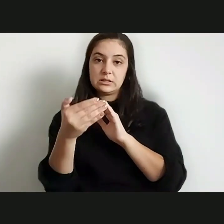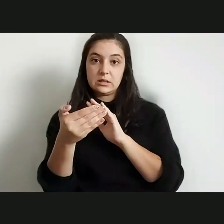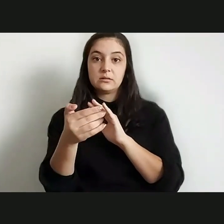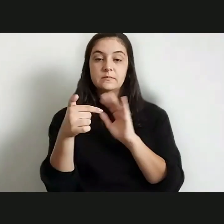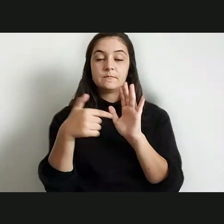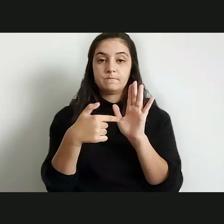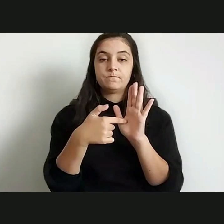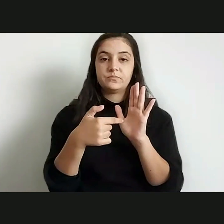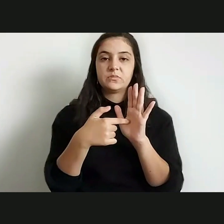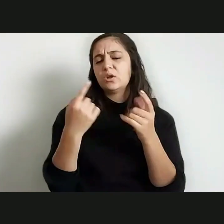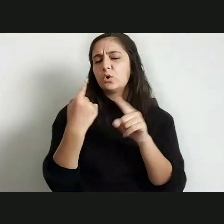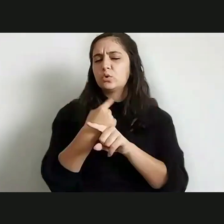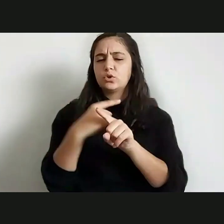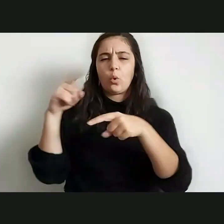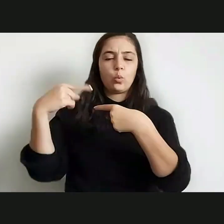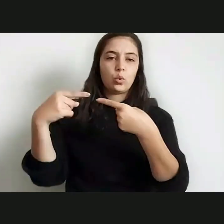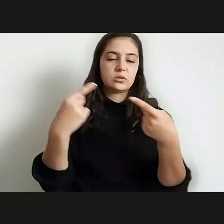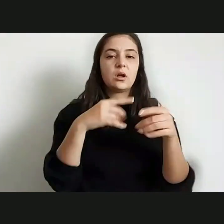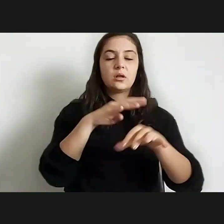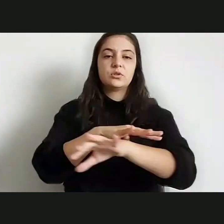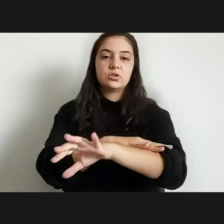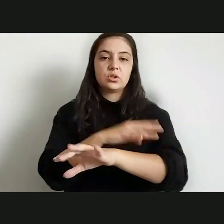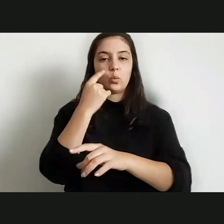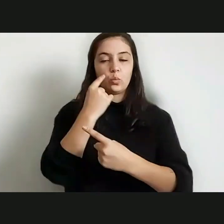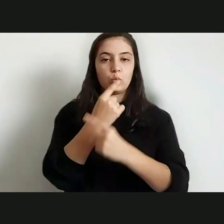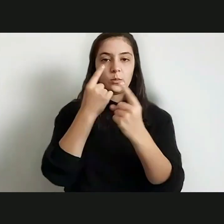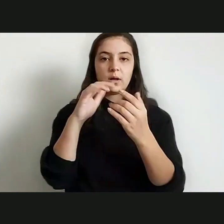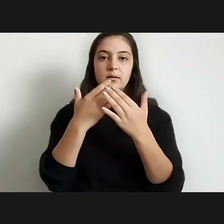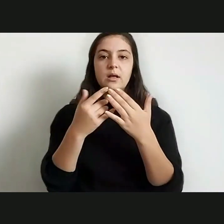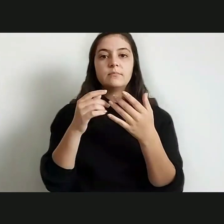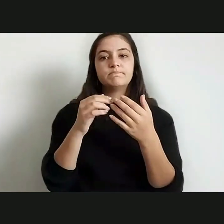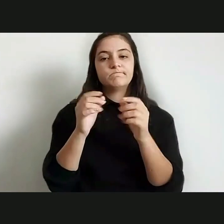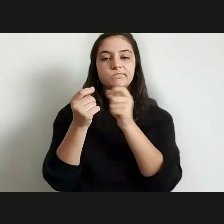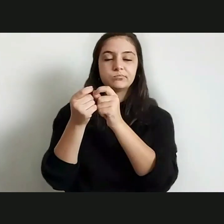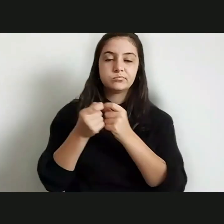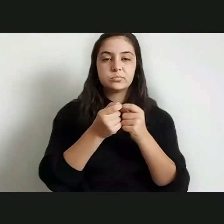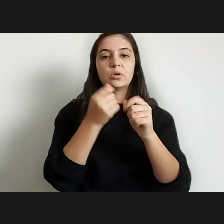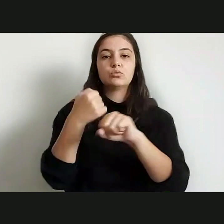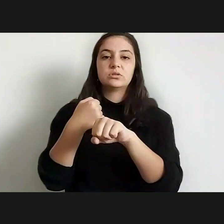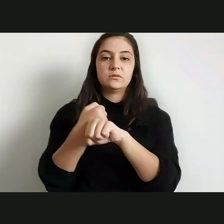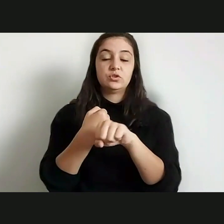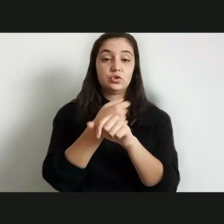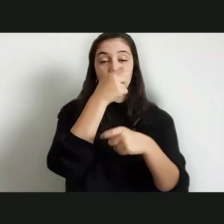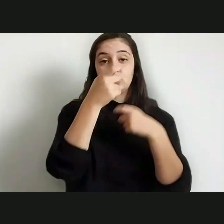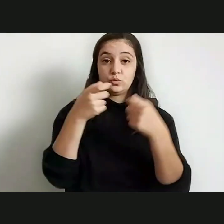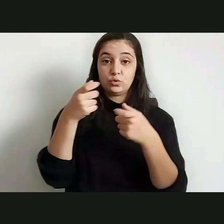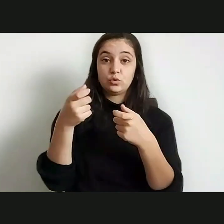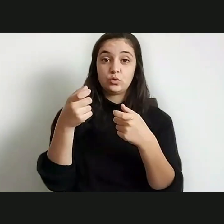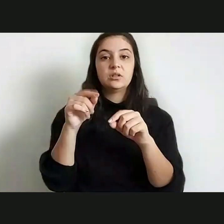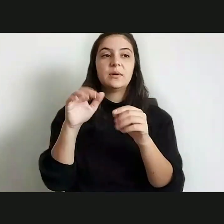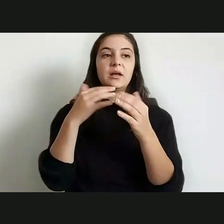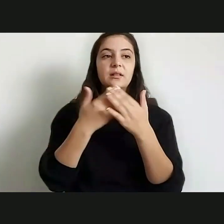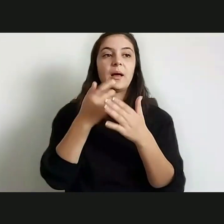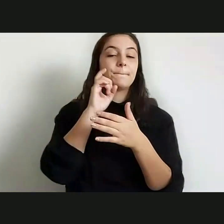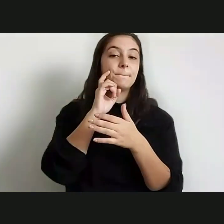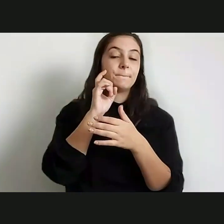entre outras disposições, que a administração pública será estruturada de modo a aproximar os serviços das populações e a assegurar a